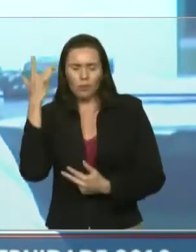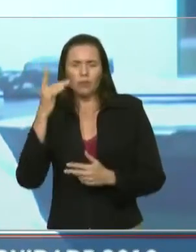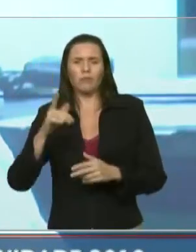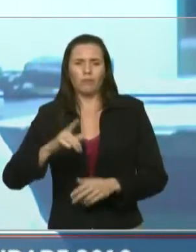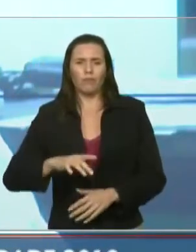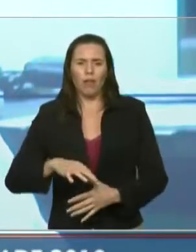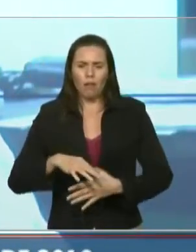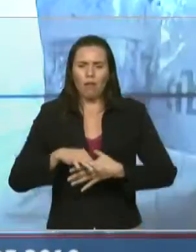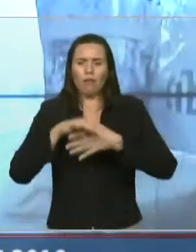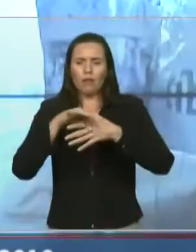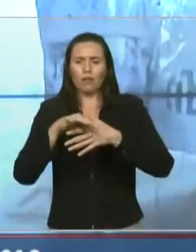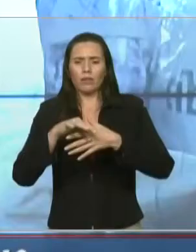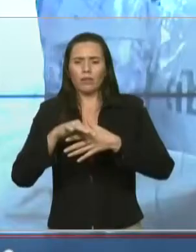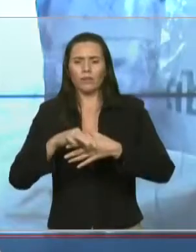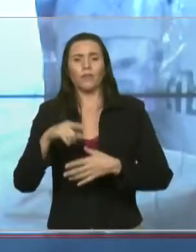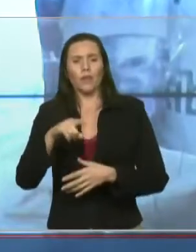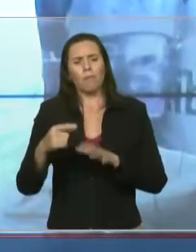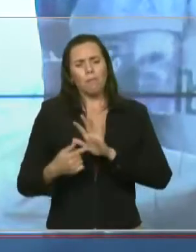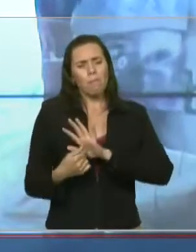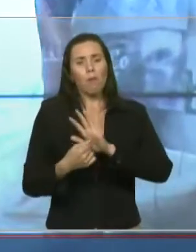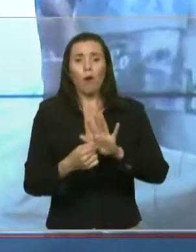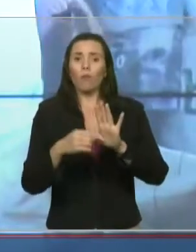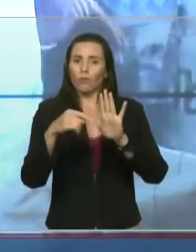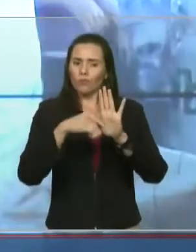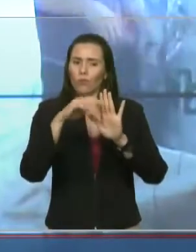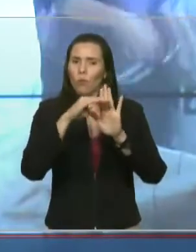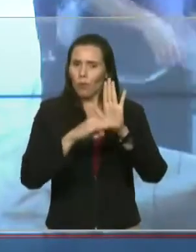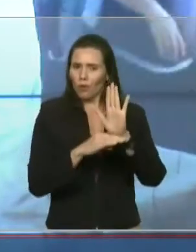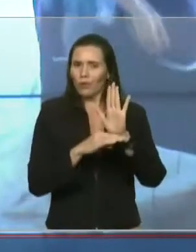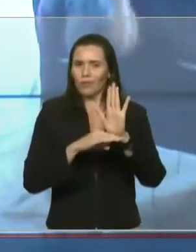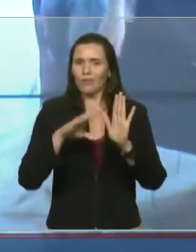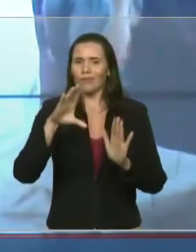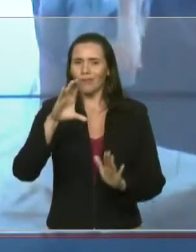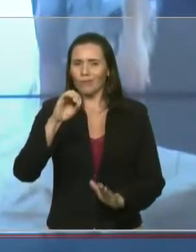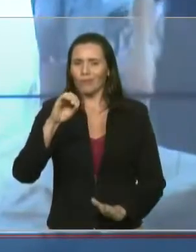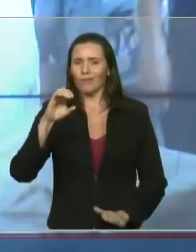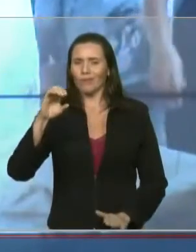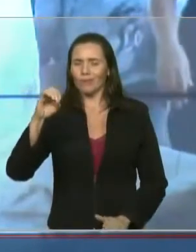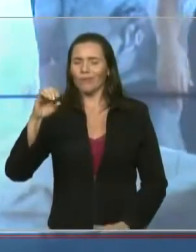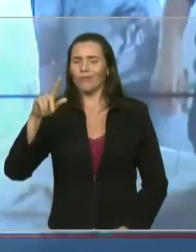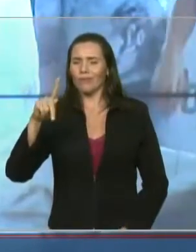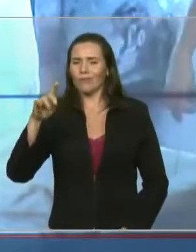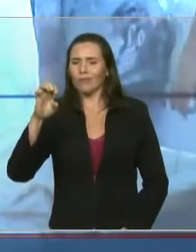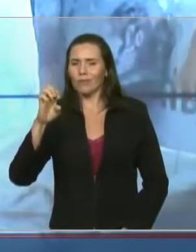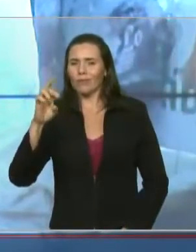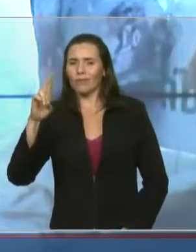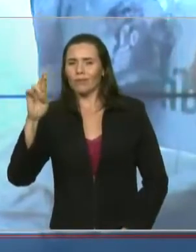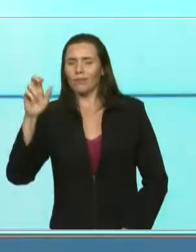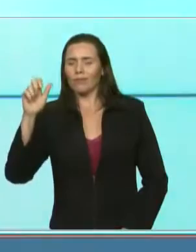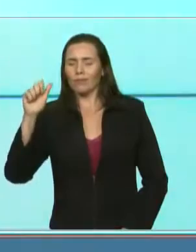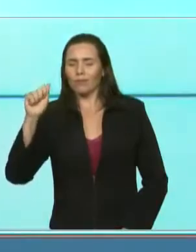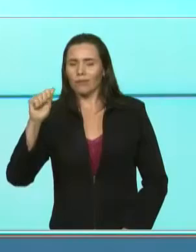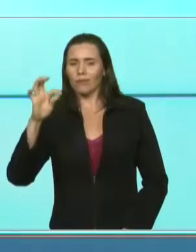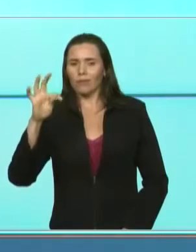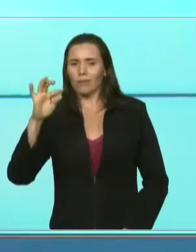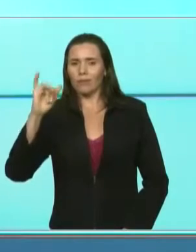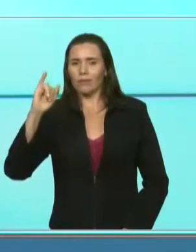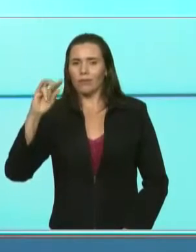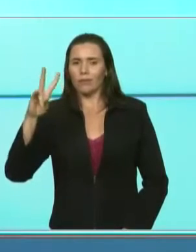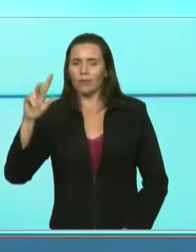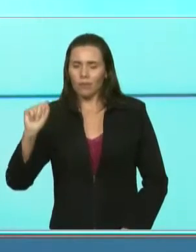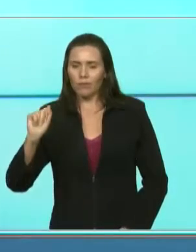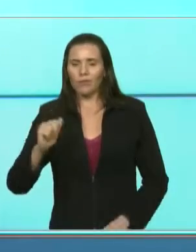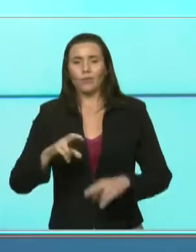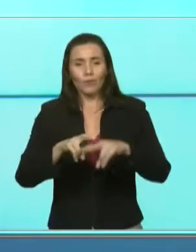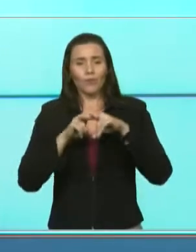da cooperativa. Aquela realidade que envolvia tantas famílias, as famílias dos catadores, foi mudada. As políticas públicas